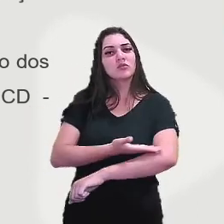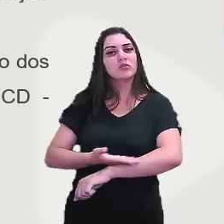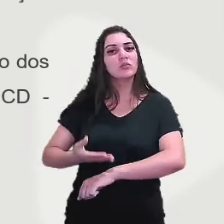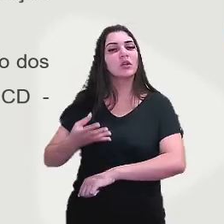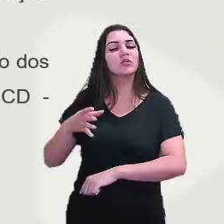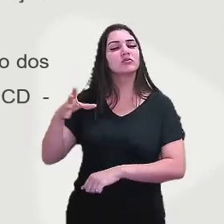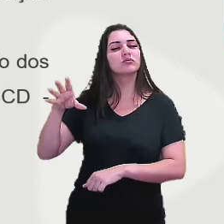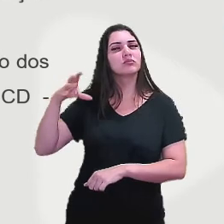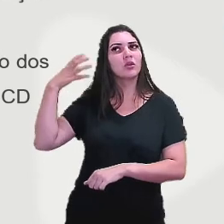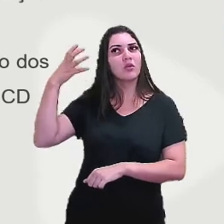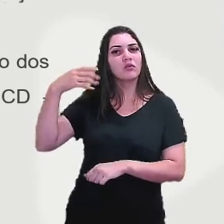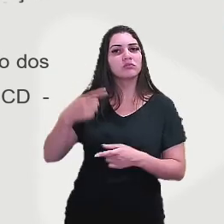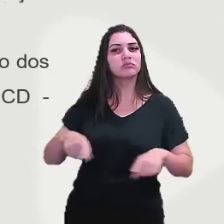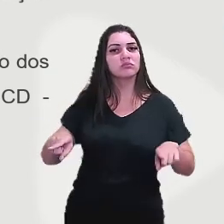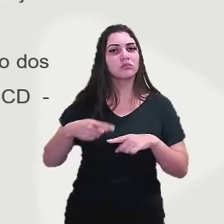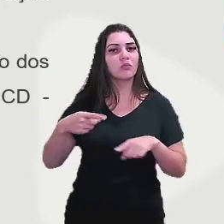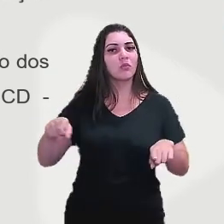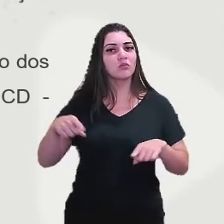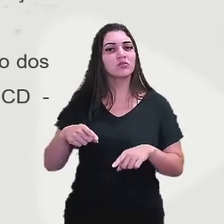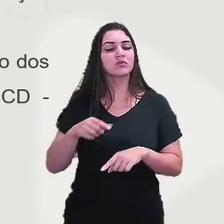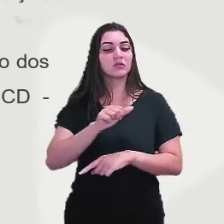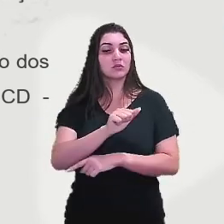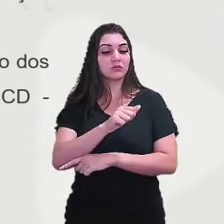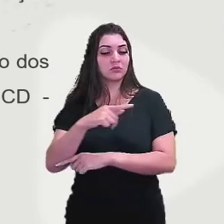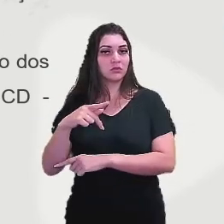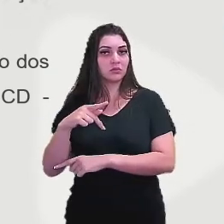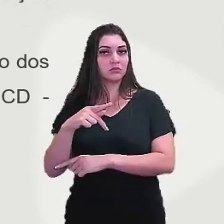plataformas digitais.